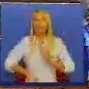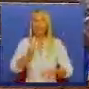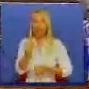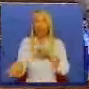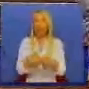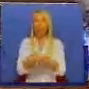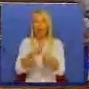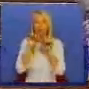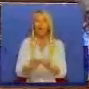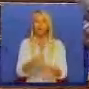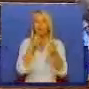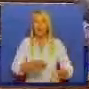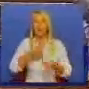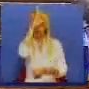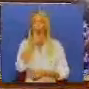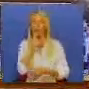Agricultura.